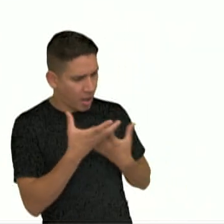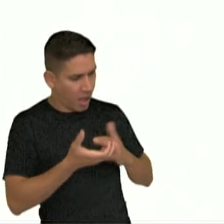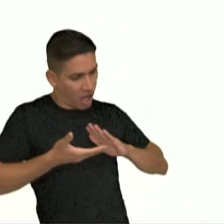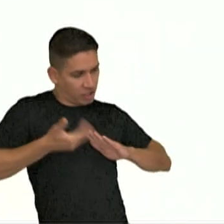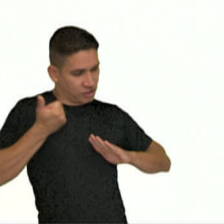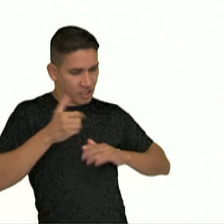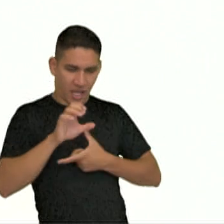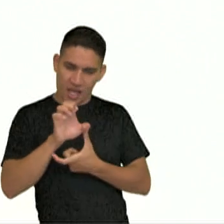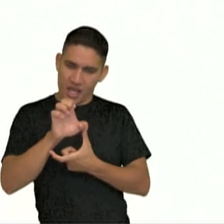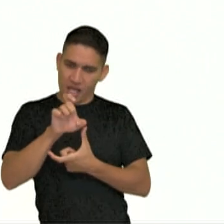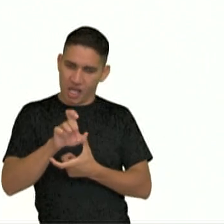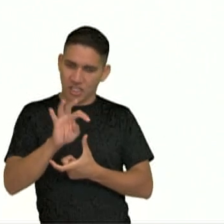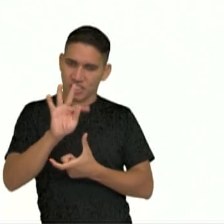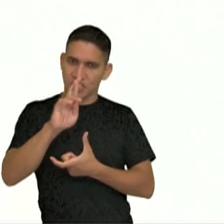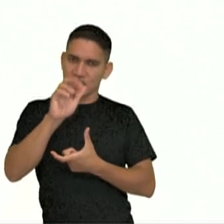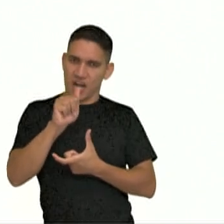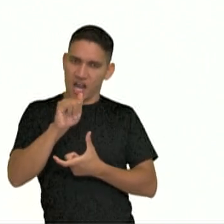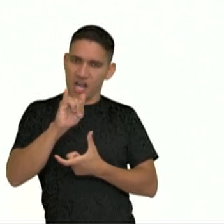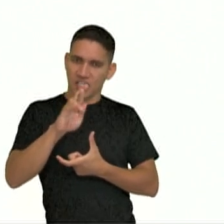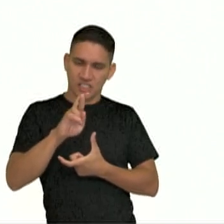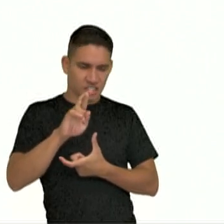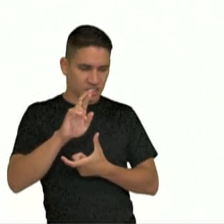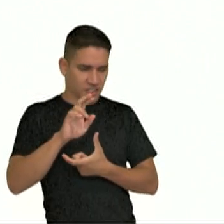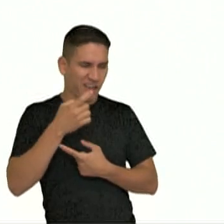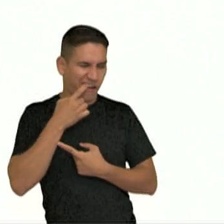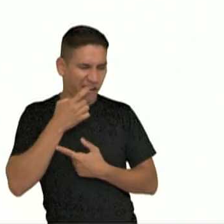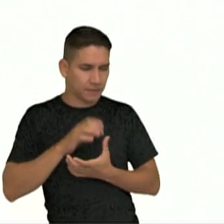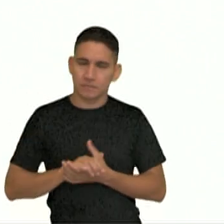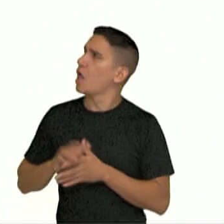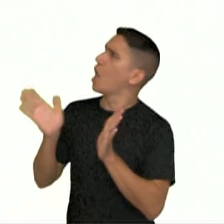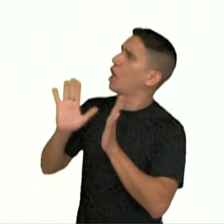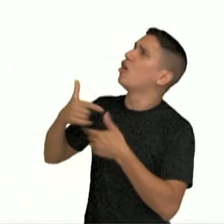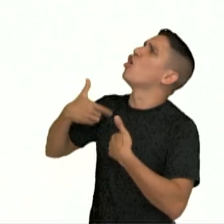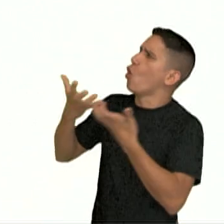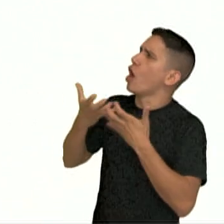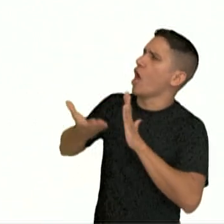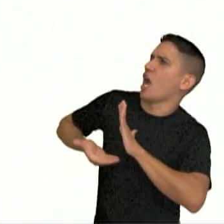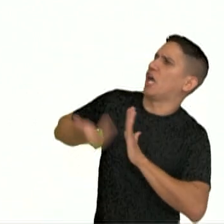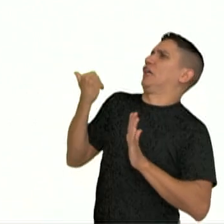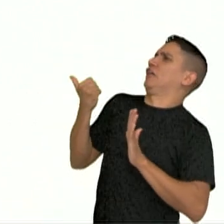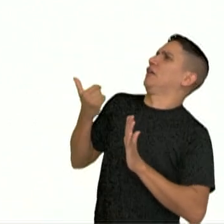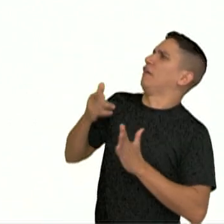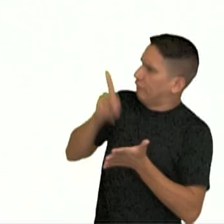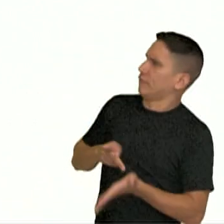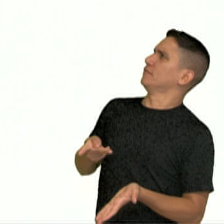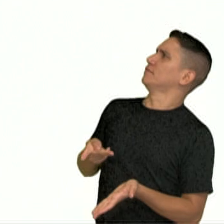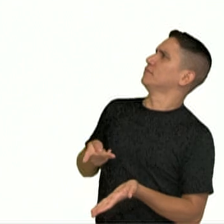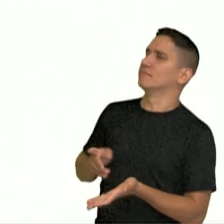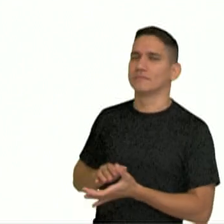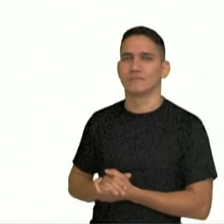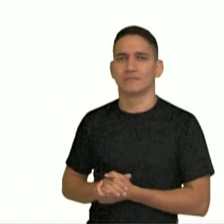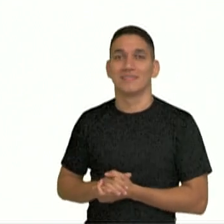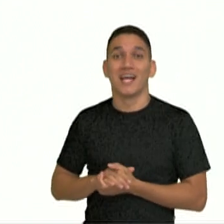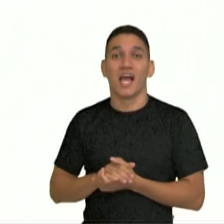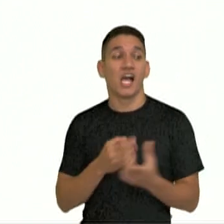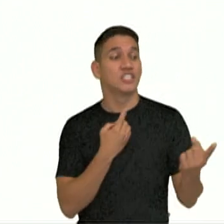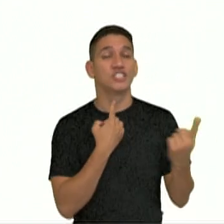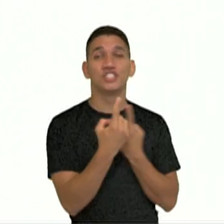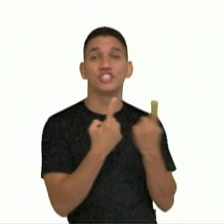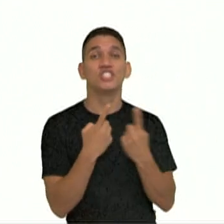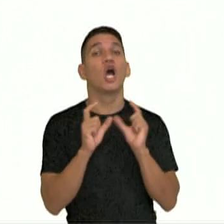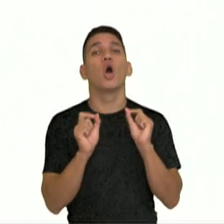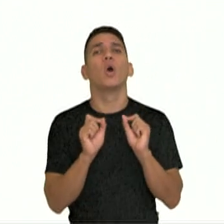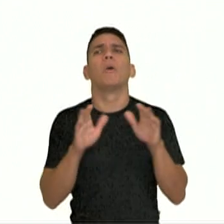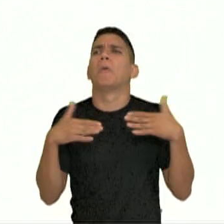O caipira gemendo. Não, senhor. Eu quero arrancar mesmo. No diálogo,